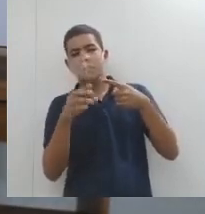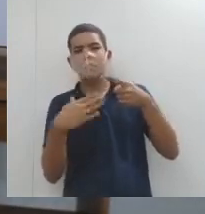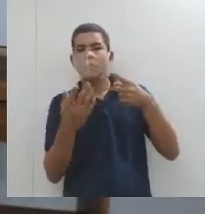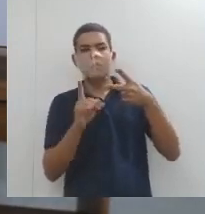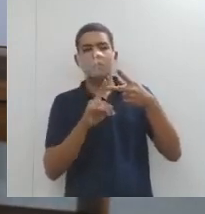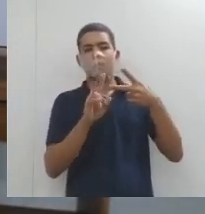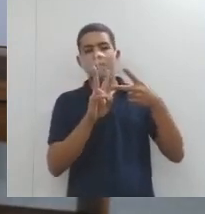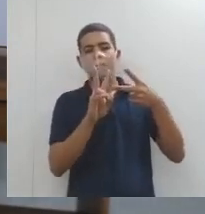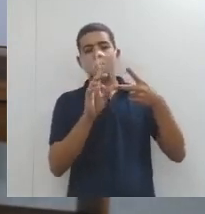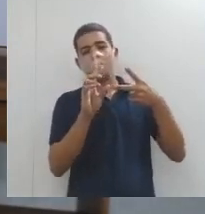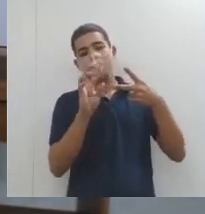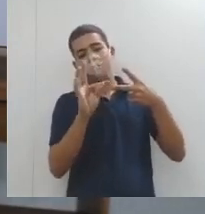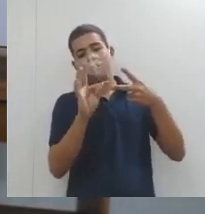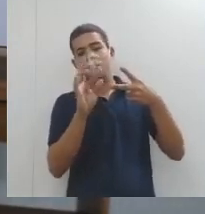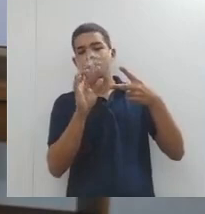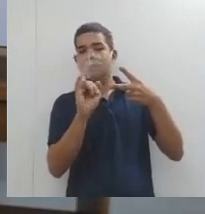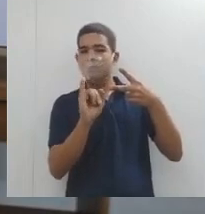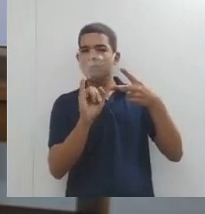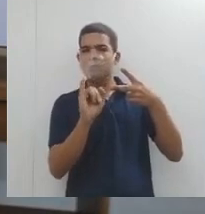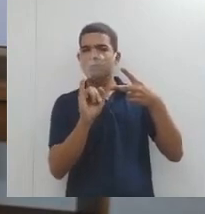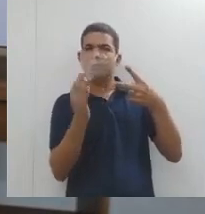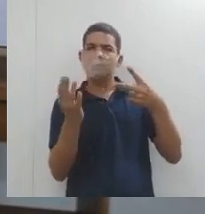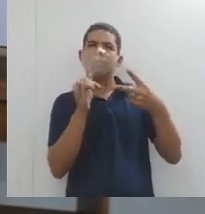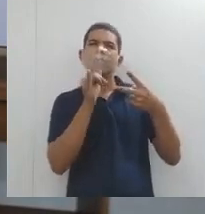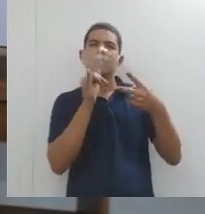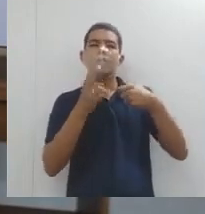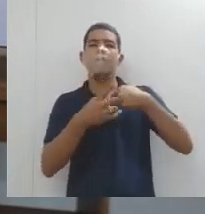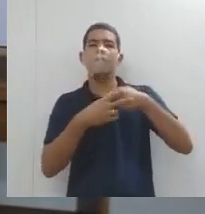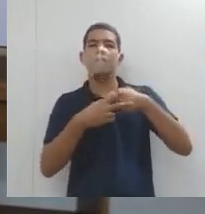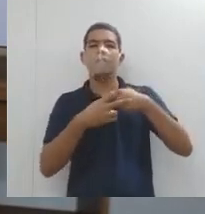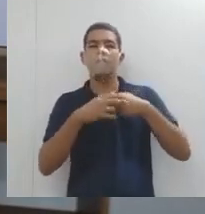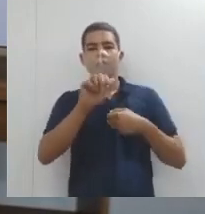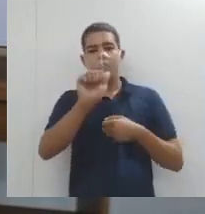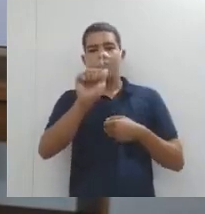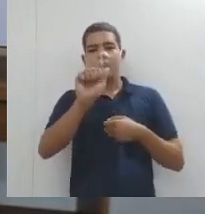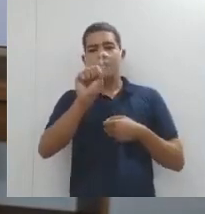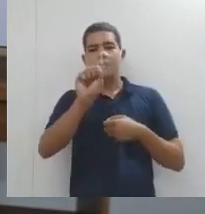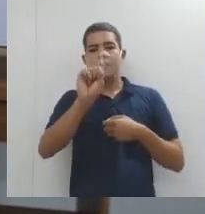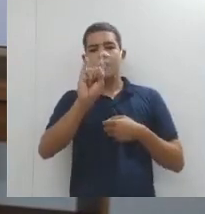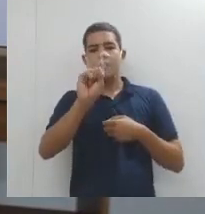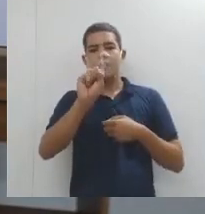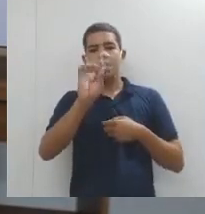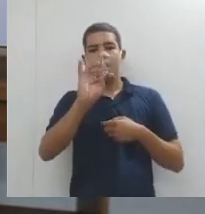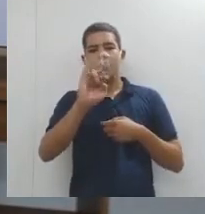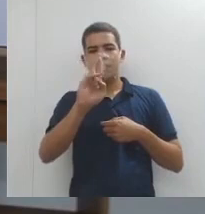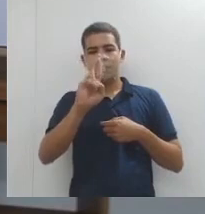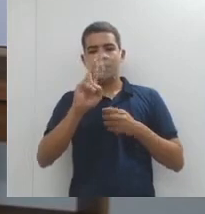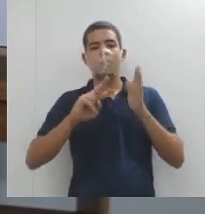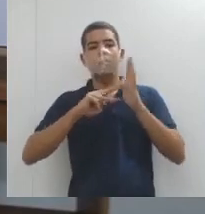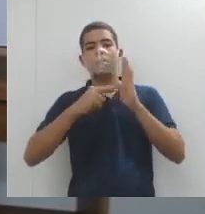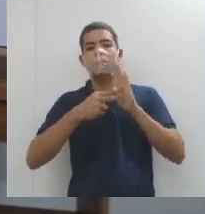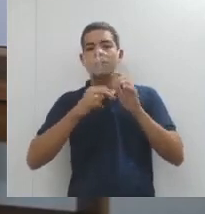assistir, tá? O verbo assistir, ele sofre esse processo. tá bom? Mudando o sentido dele, muda